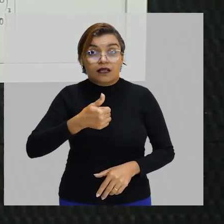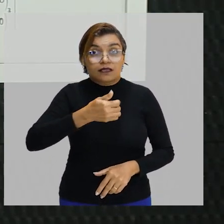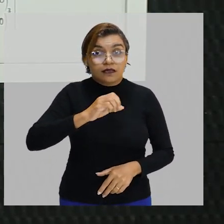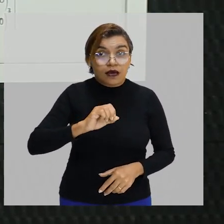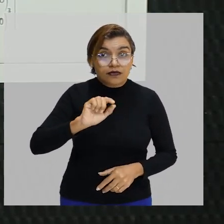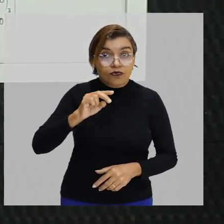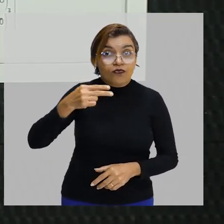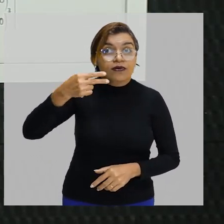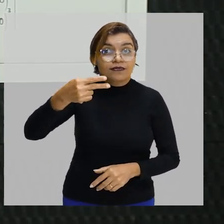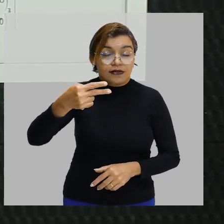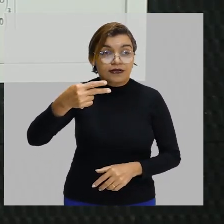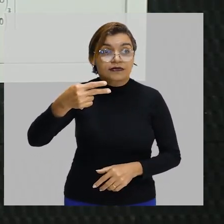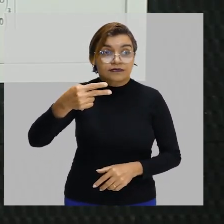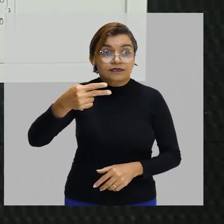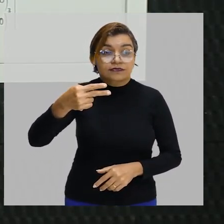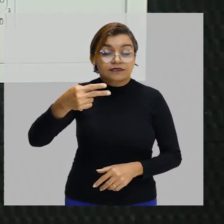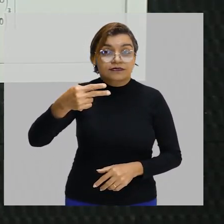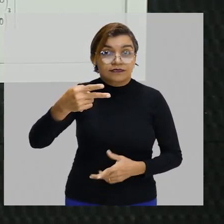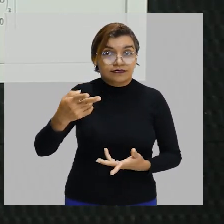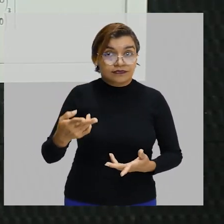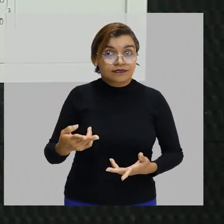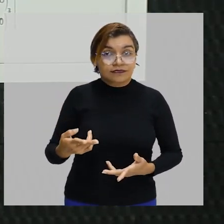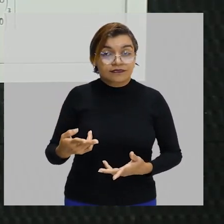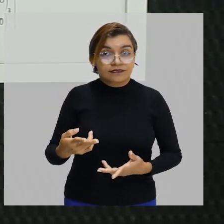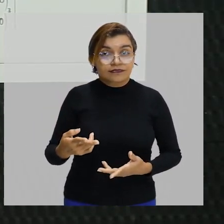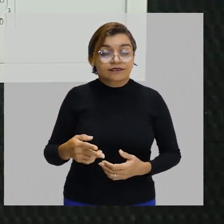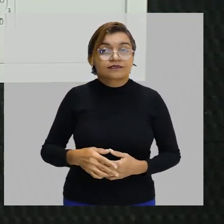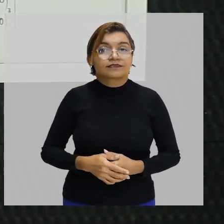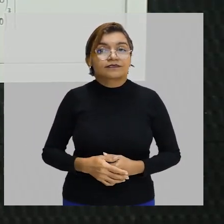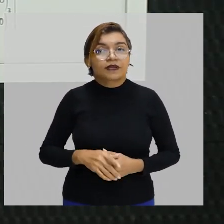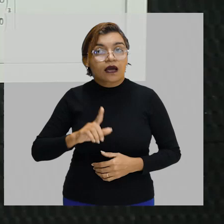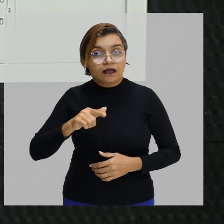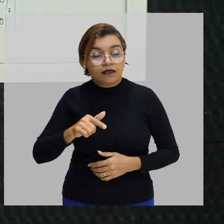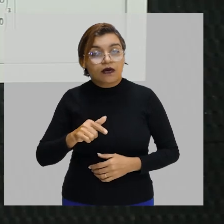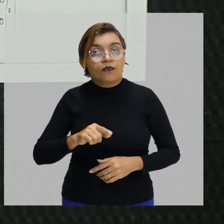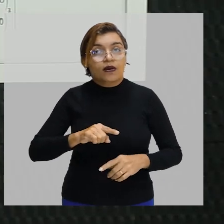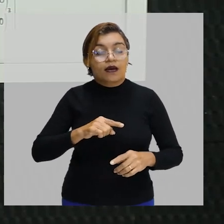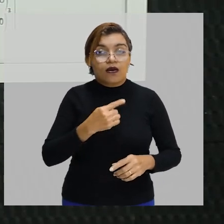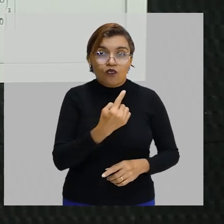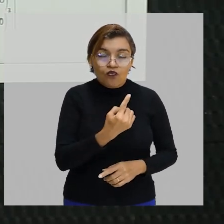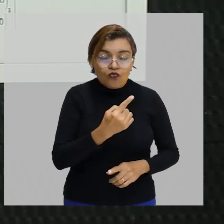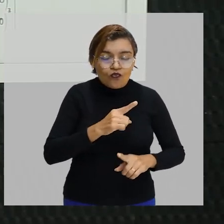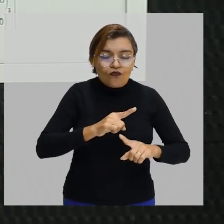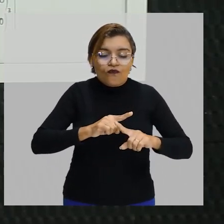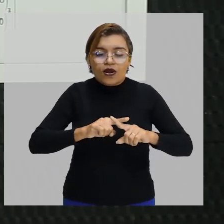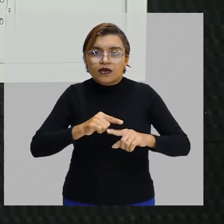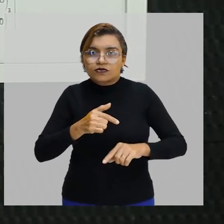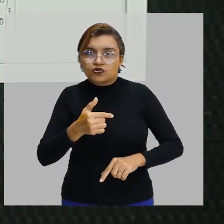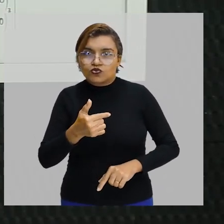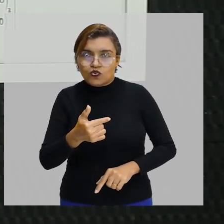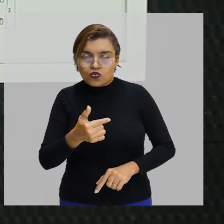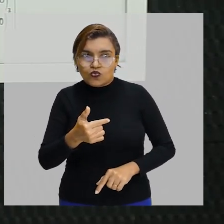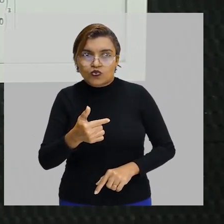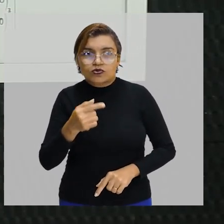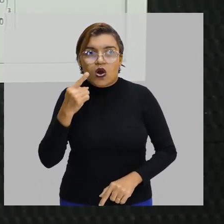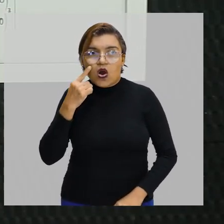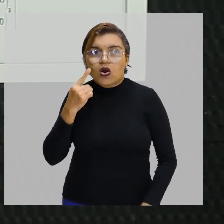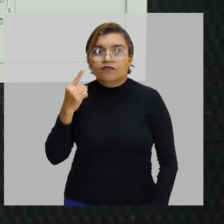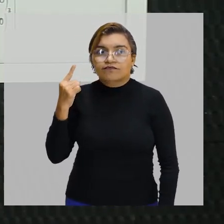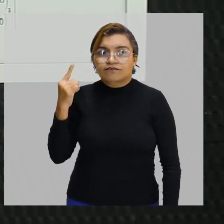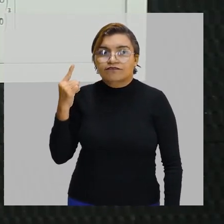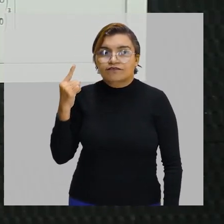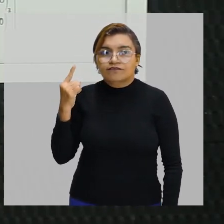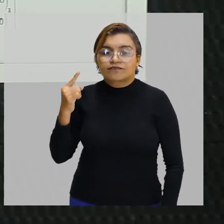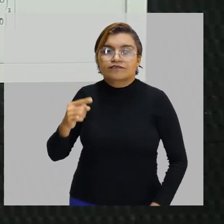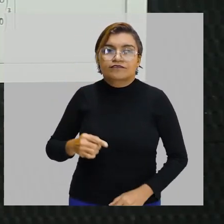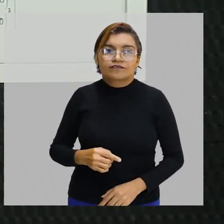na base 10 vale 2. Certo? E aqui, logaritmo de 10 na base 10 é o mesmo